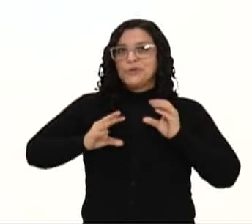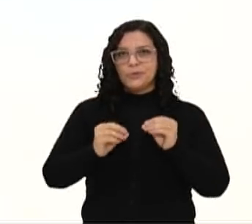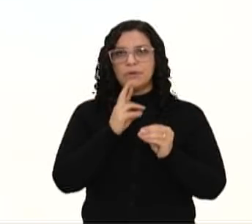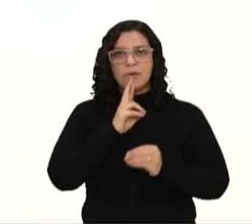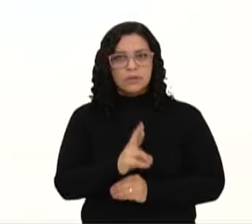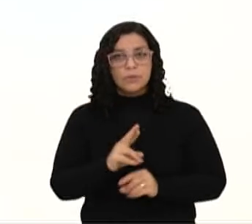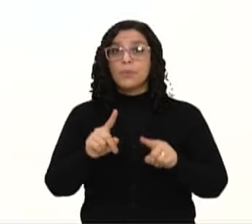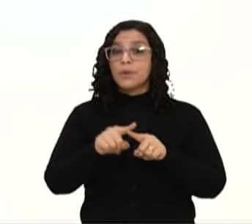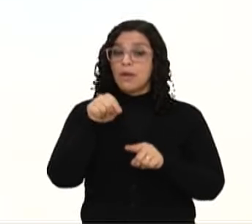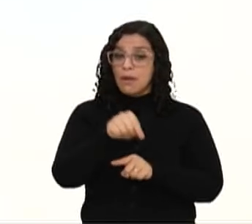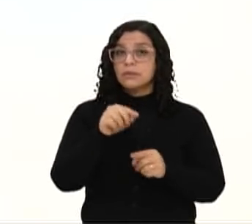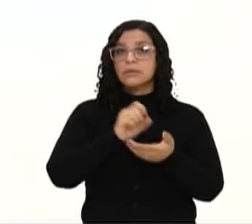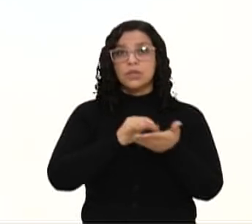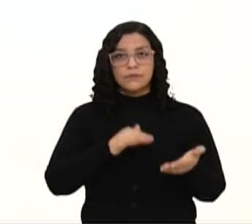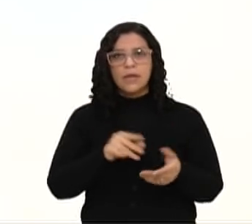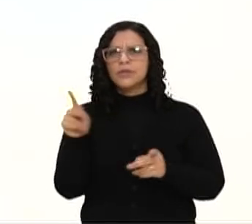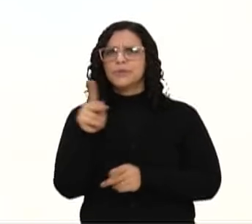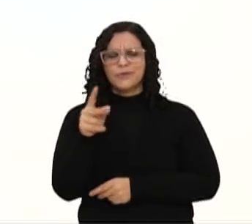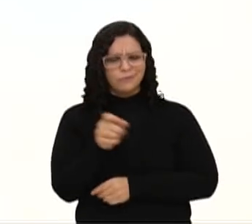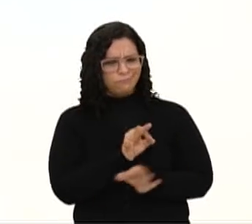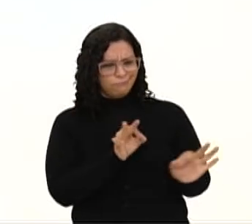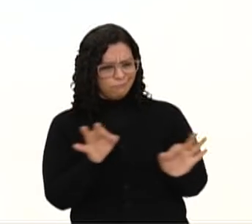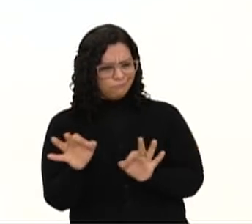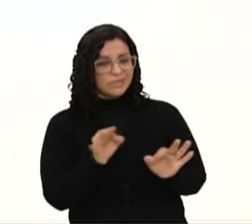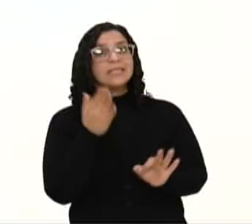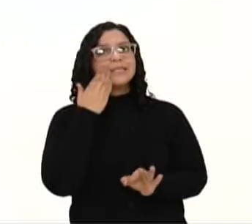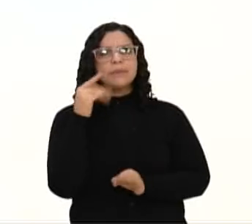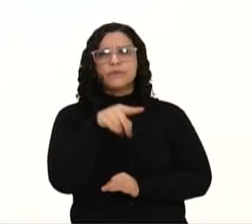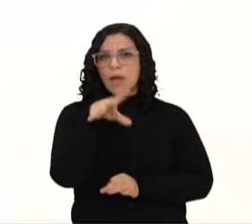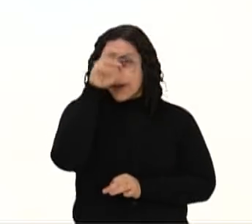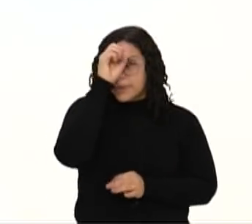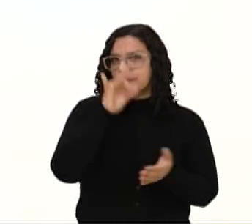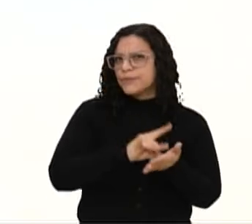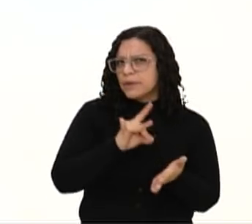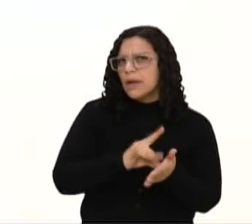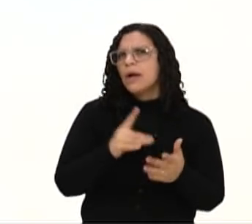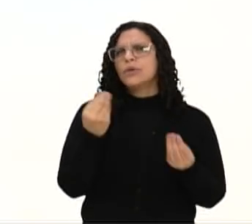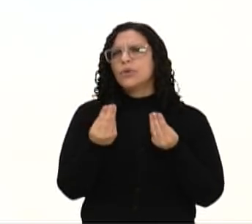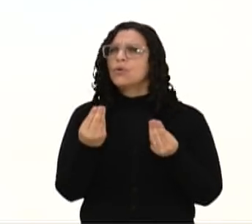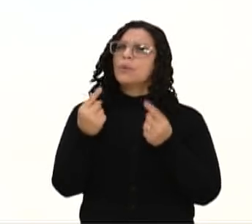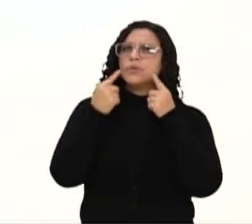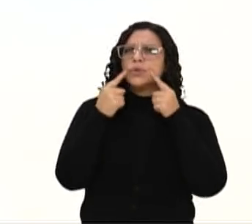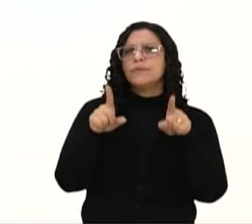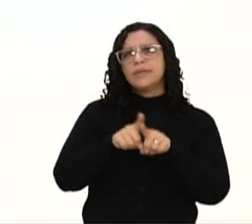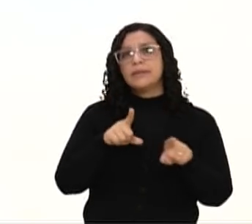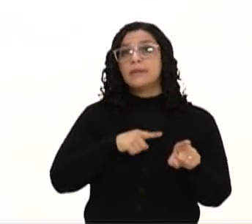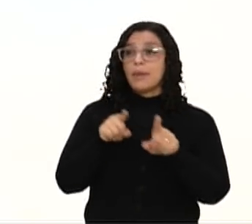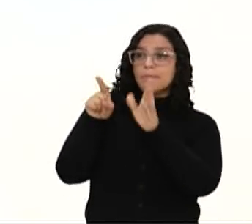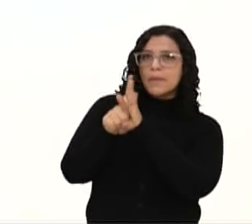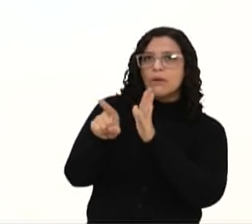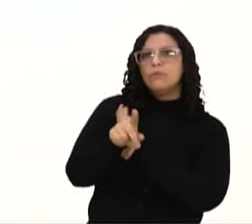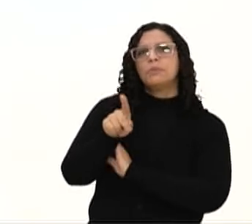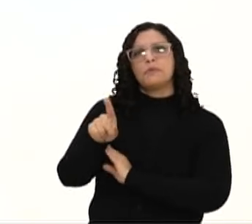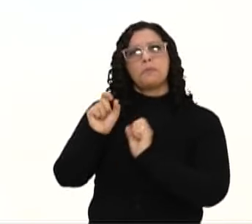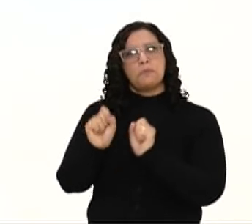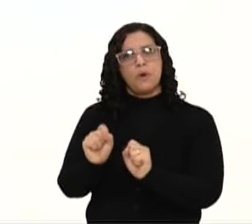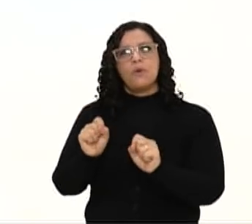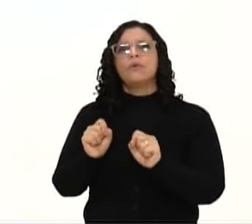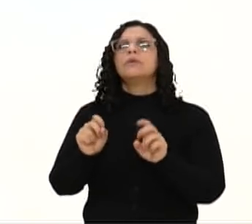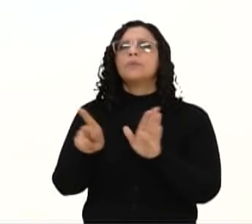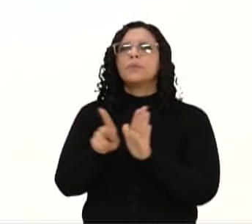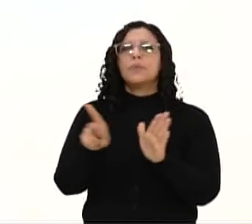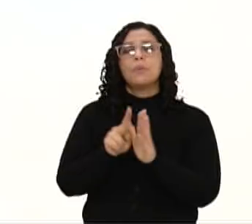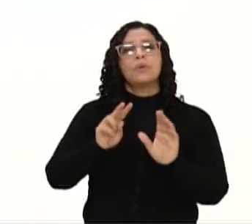aplicativo, porque através delas o professor pode acompanhar o teu rendimento, saber se você está fazendo. Teve dúvida, pergunta para o professor lá no